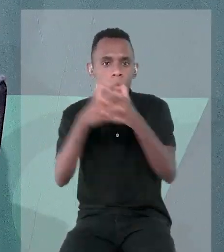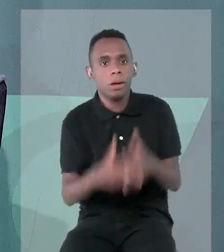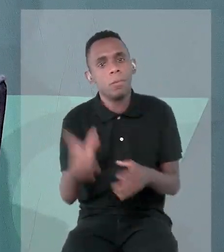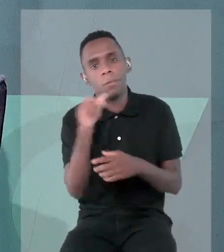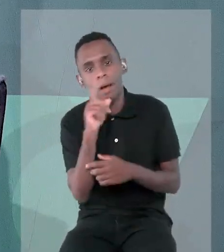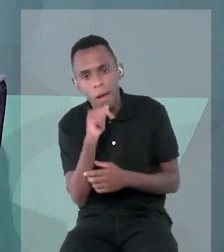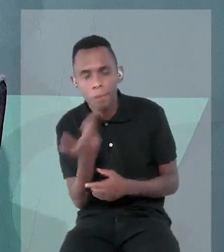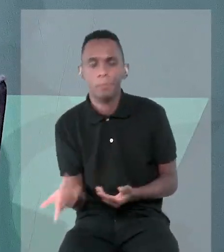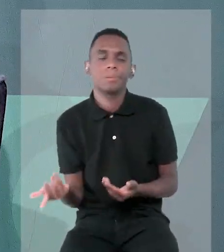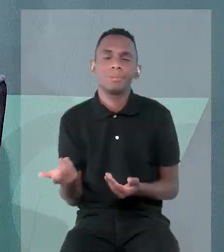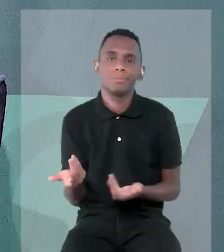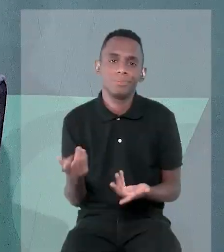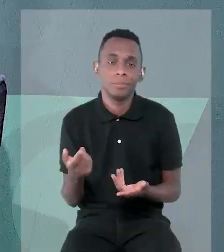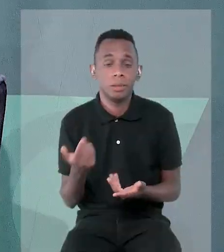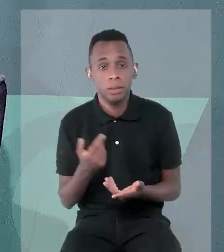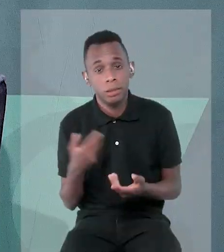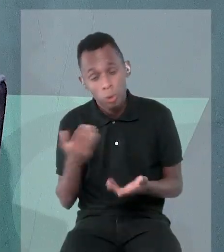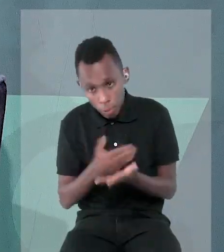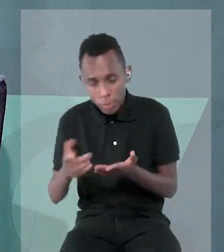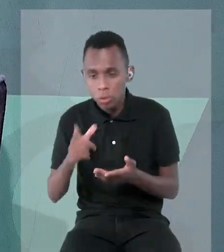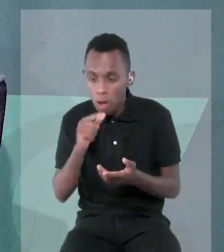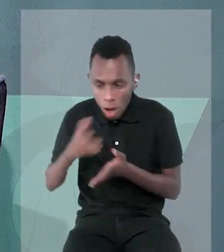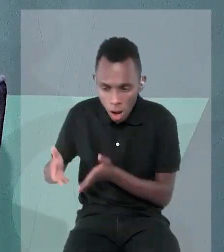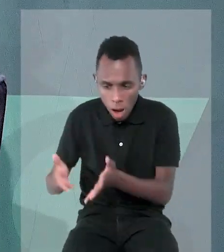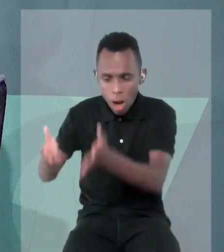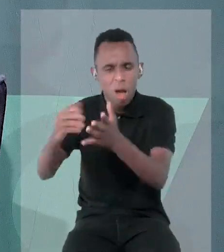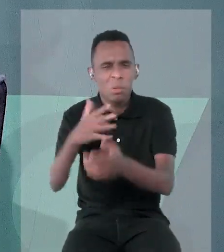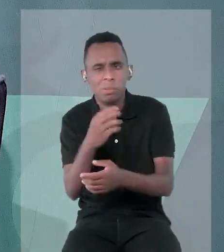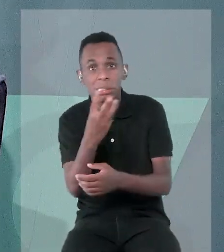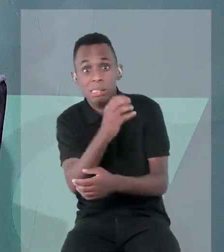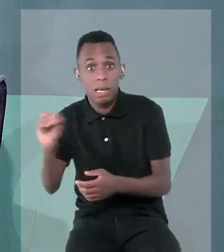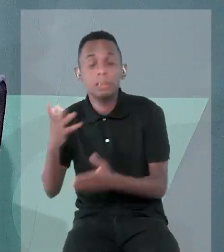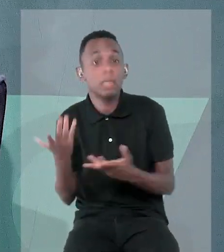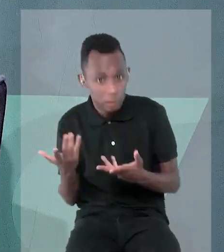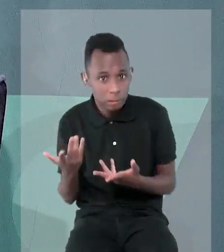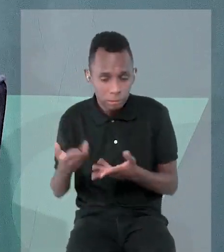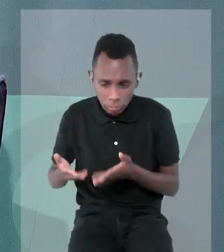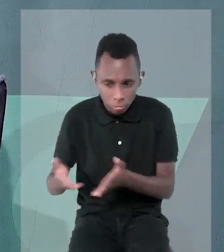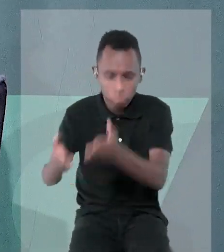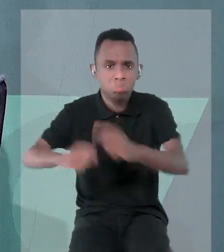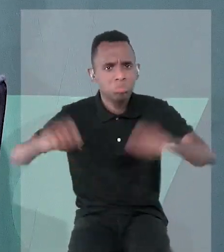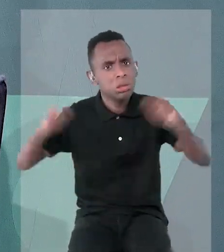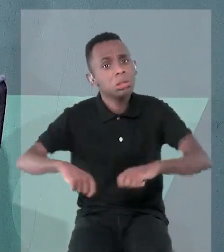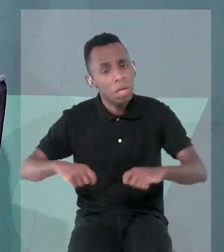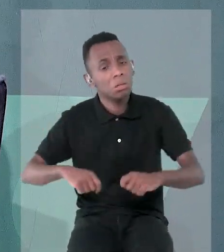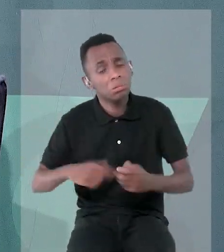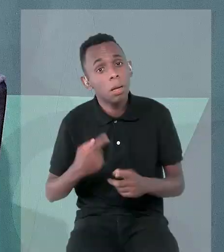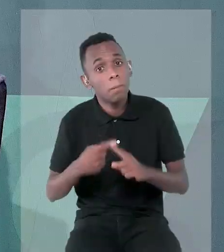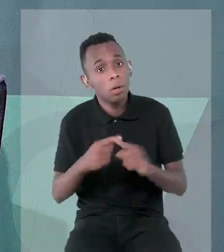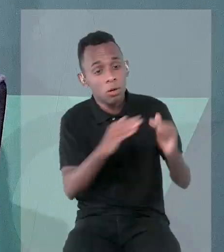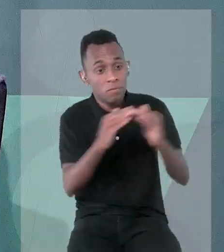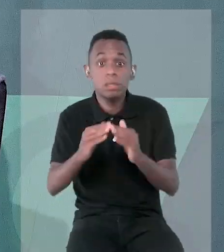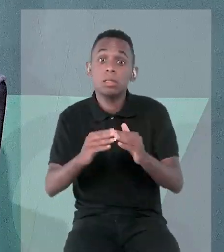a água. E desde que nós começamos a recuperar as nascentes lá, recuperamos umas 300 nascentes, deu muito certo. Porque deu certo, os